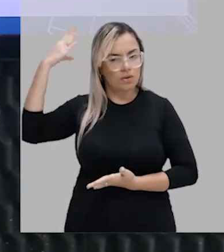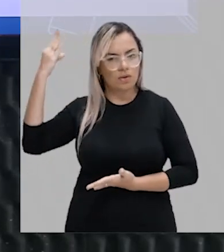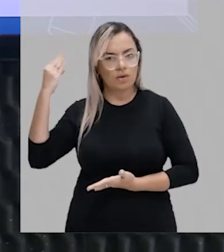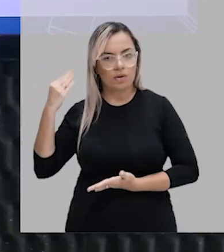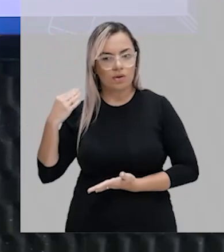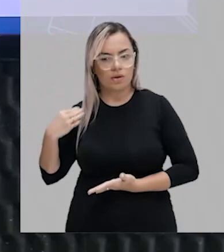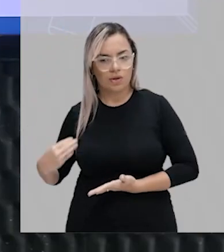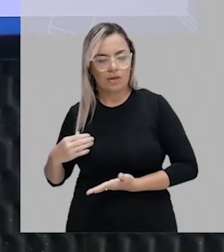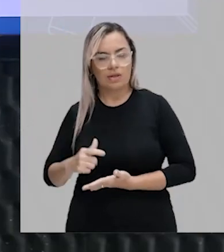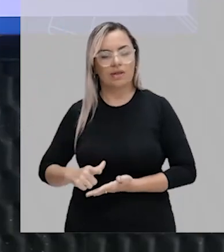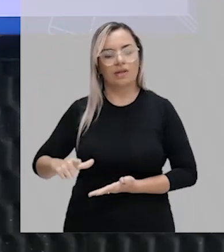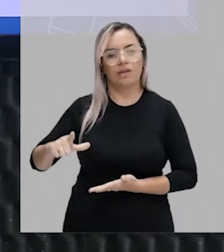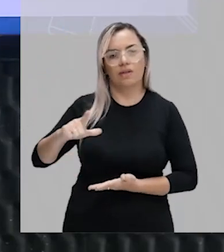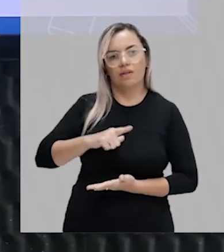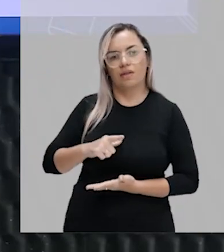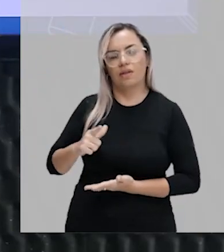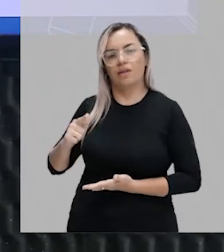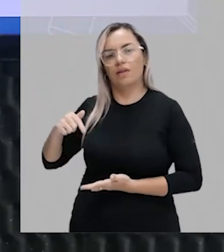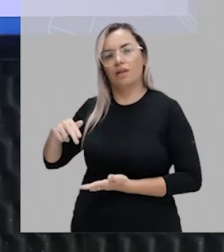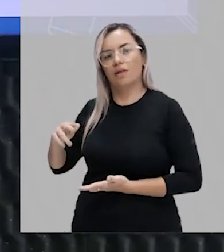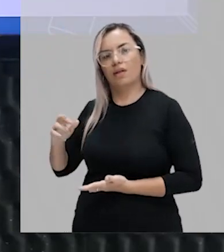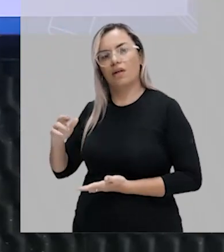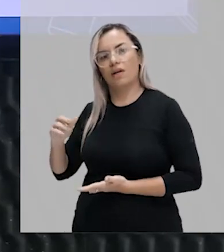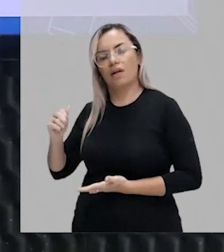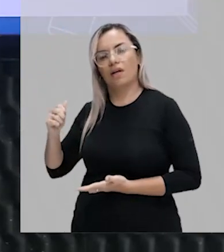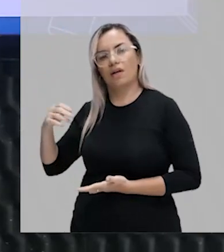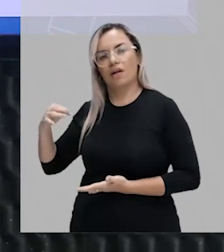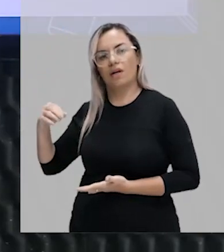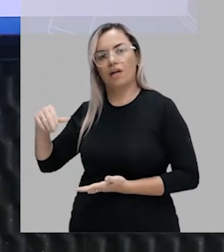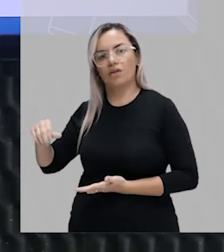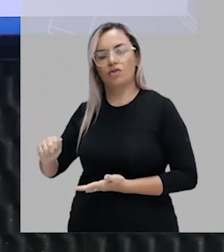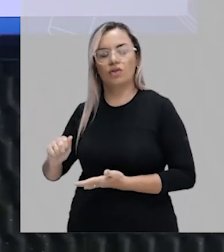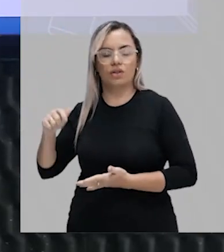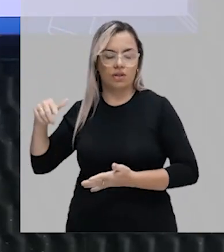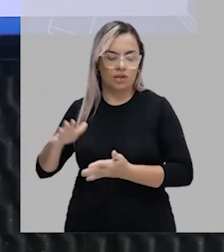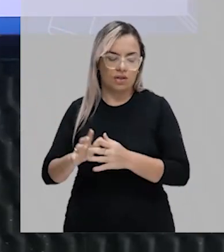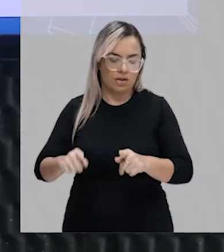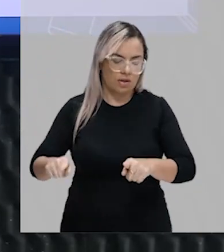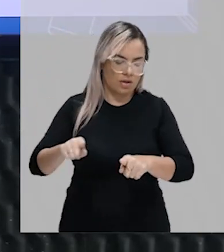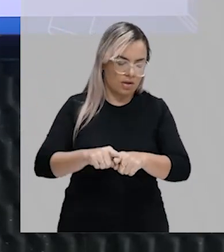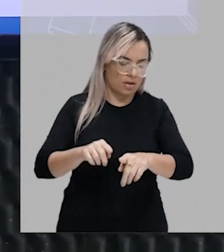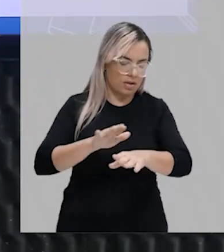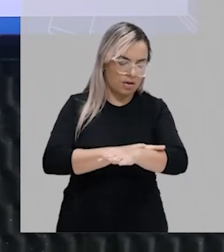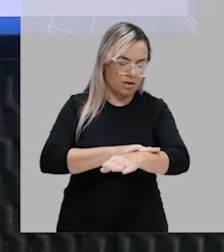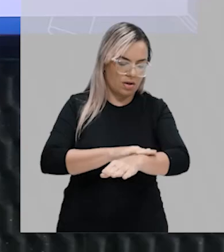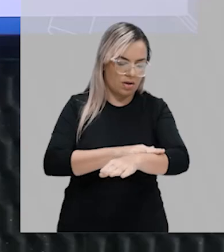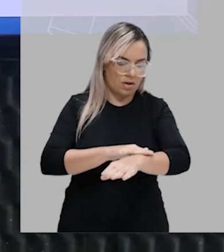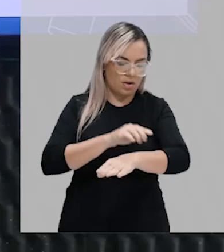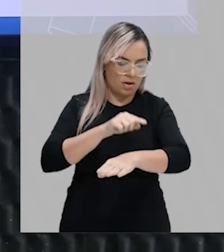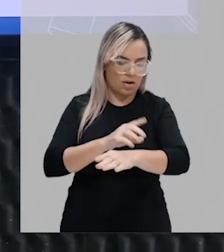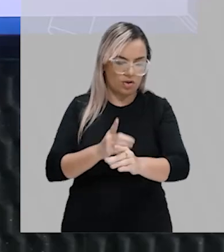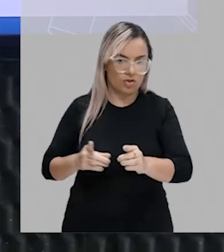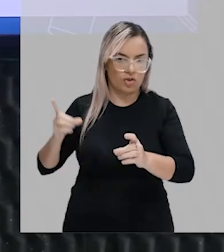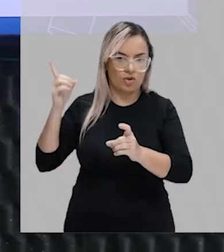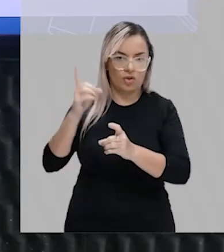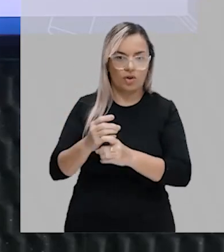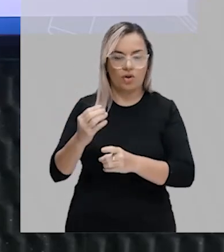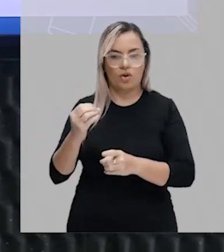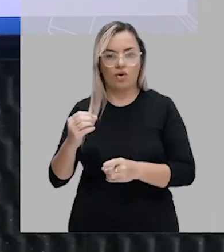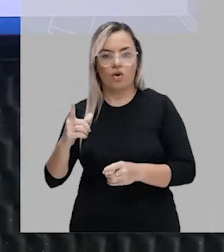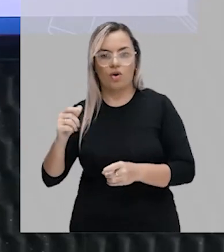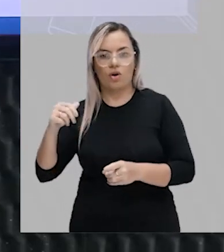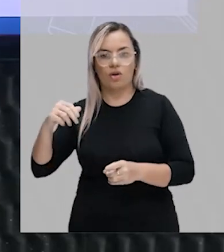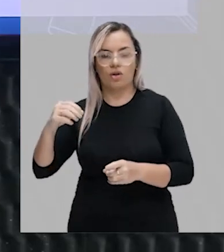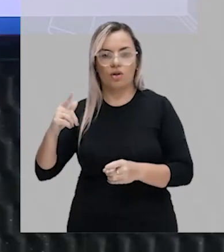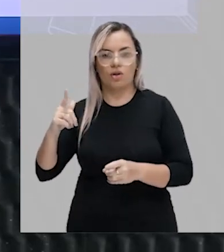feito de queratina, uma proteína. A sua pele, nós vamos encontrar ali colágeno, certo?